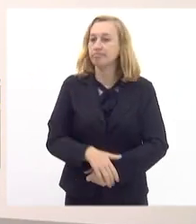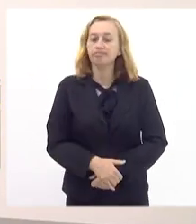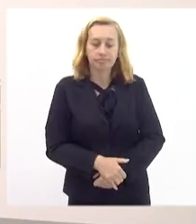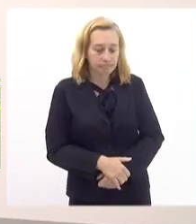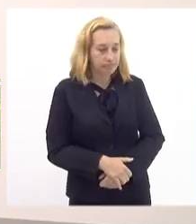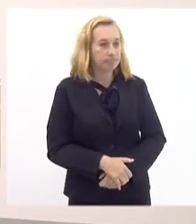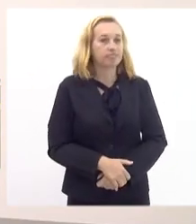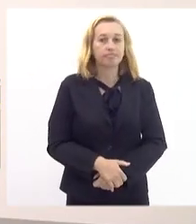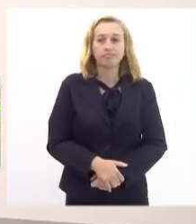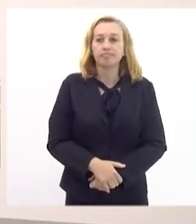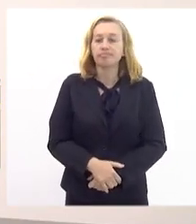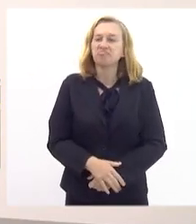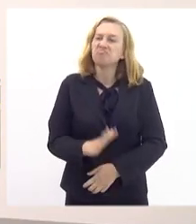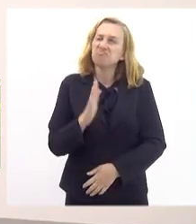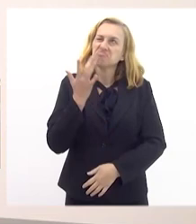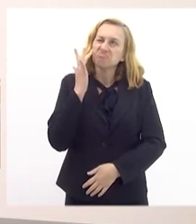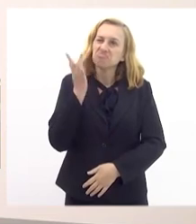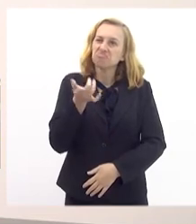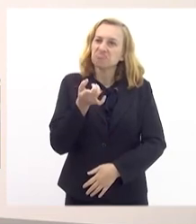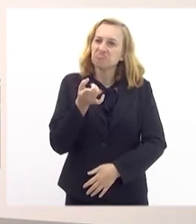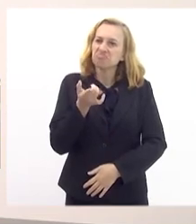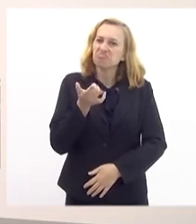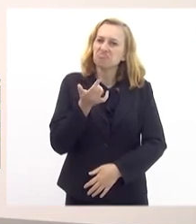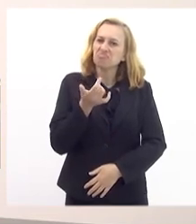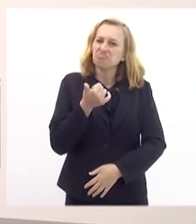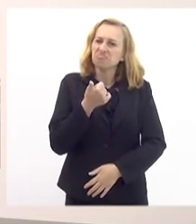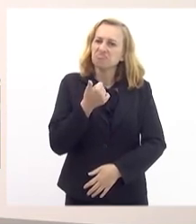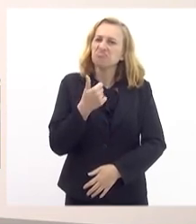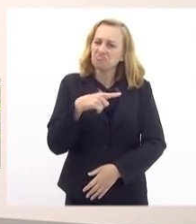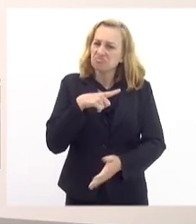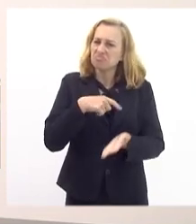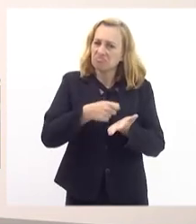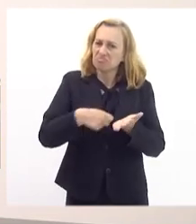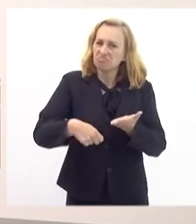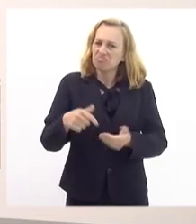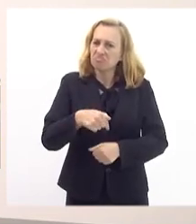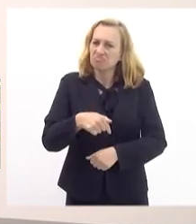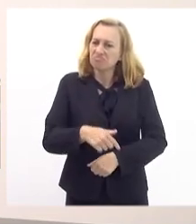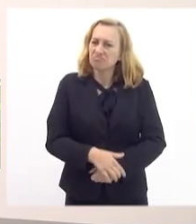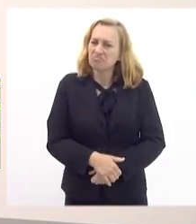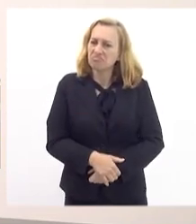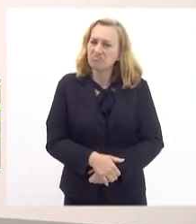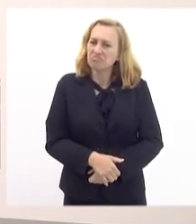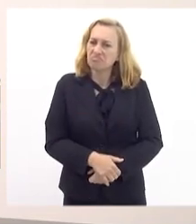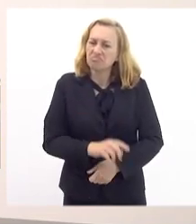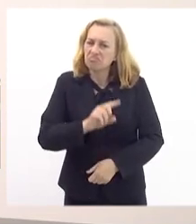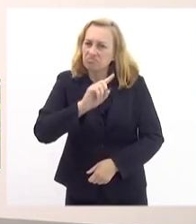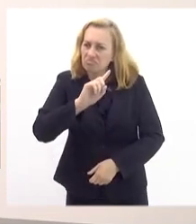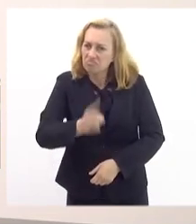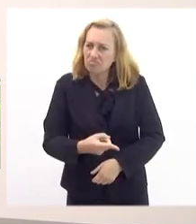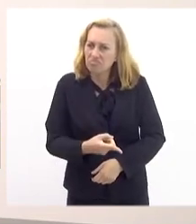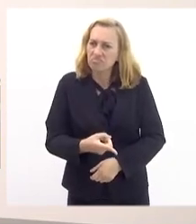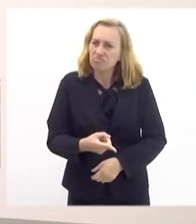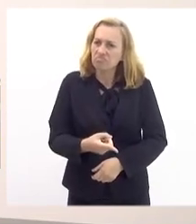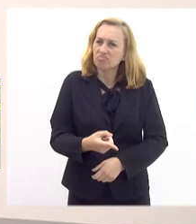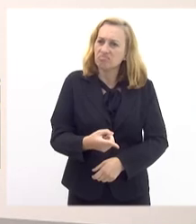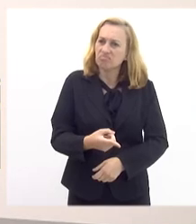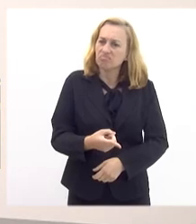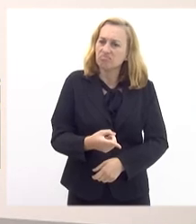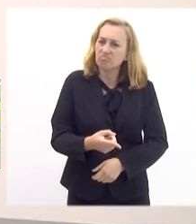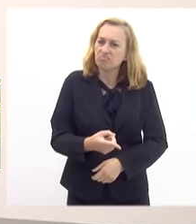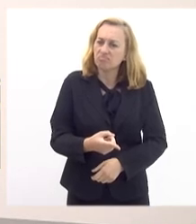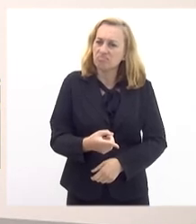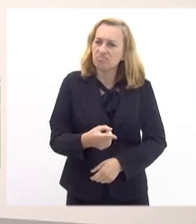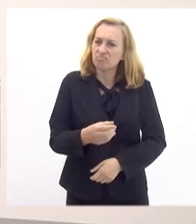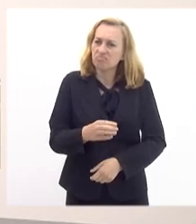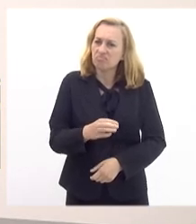previsto se eu não me engano cento e eu tenho eu tenho escrito aqui há milhões de toneladas de